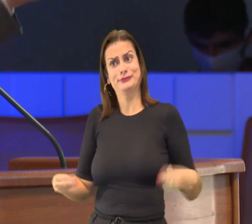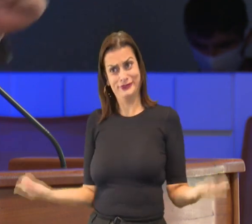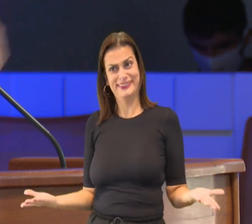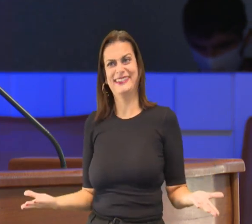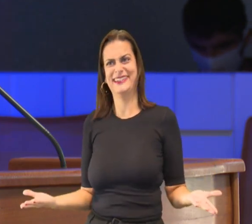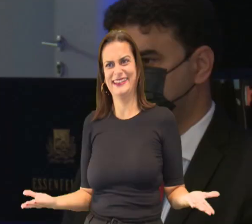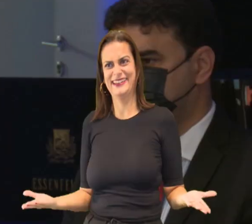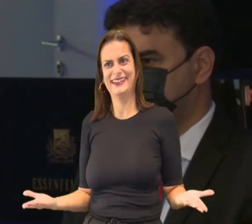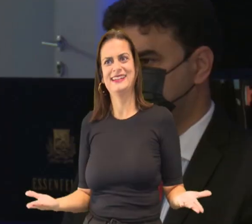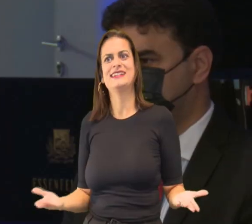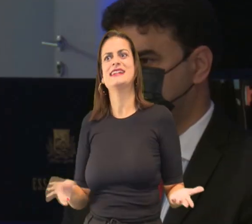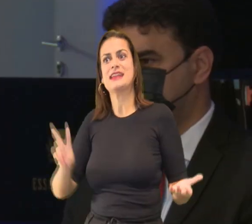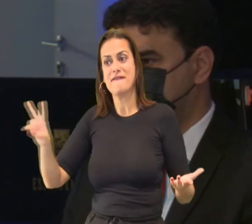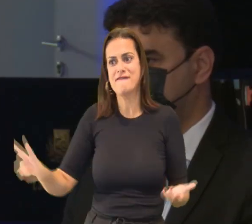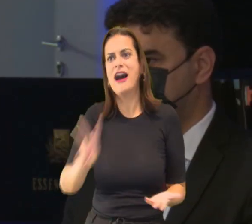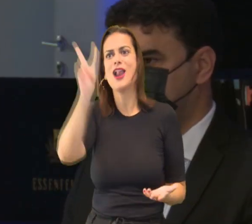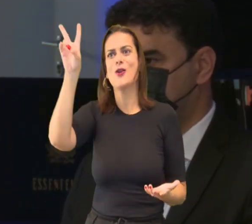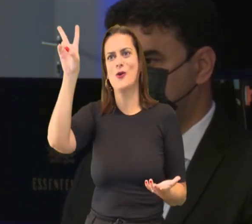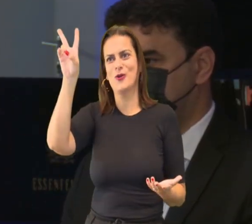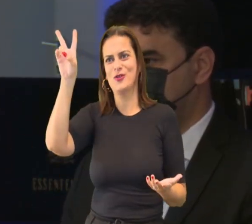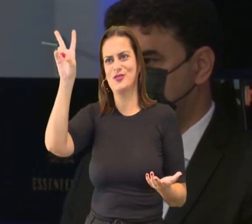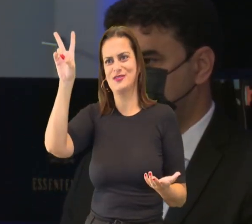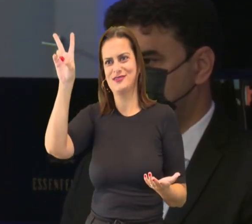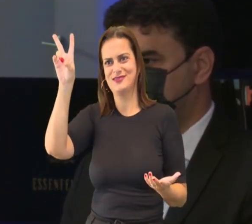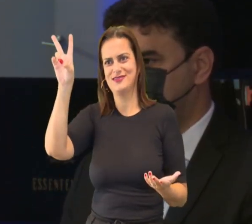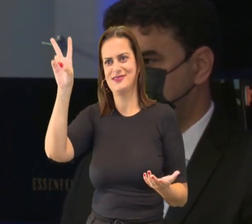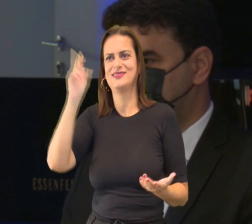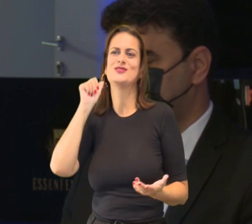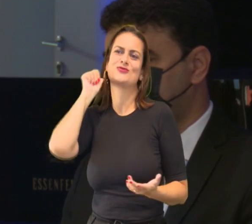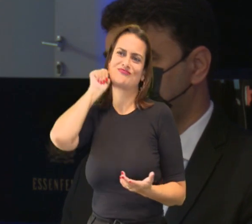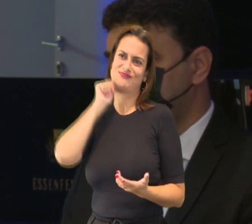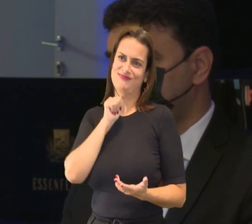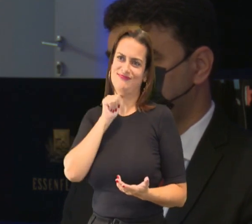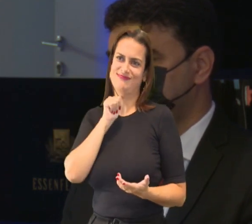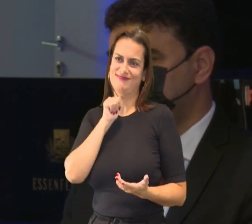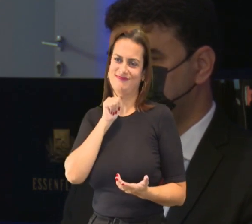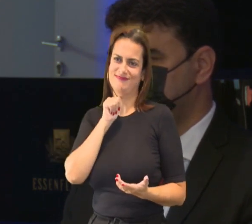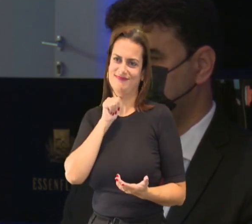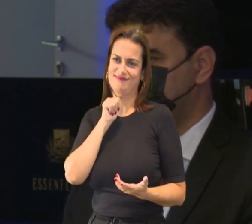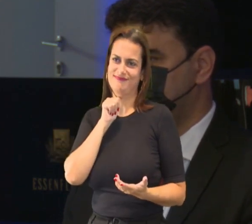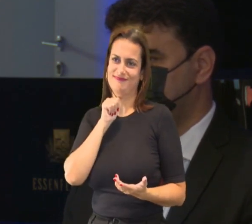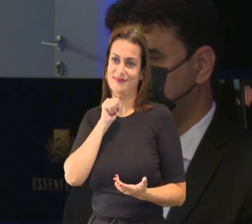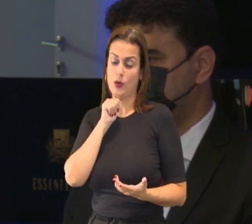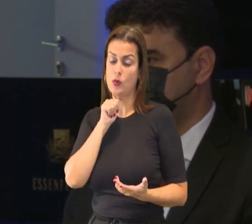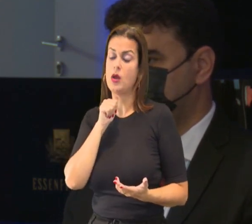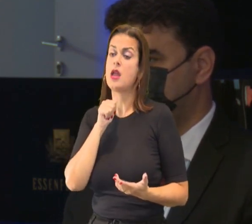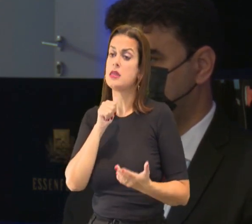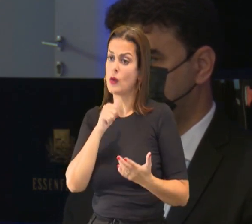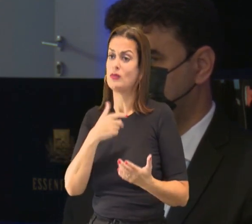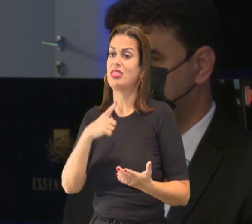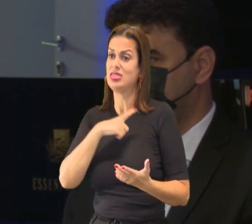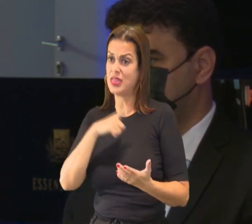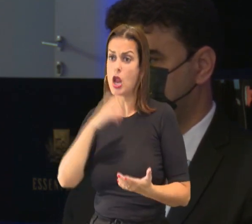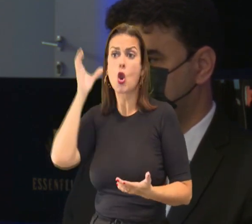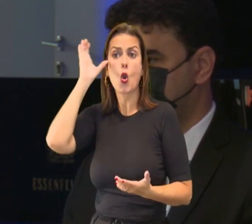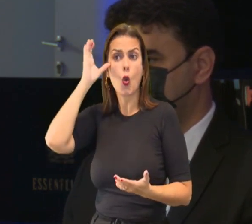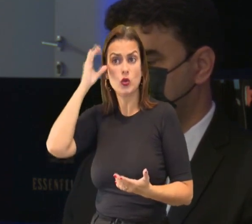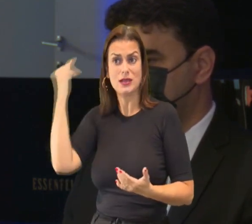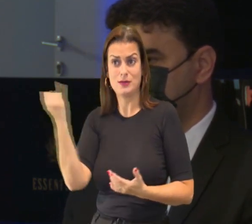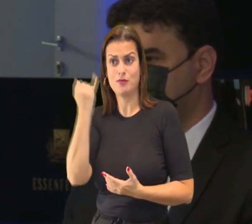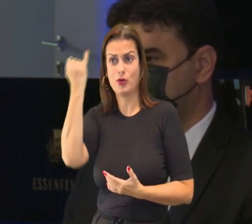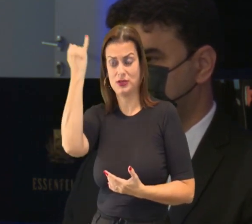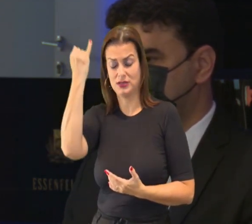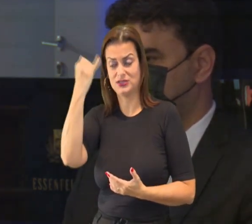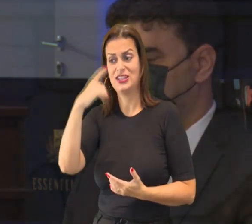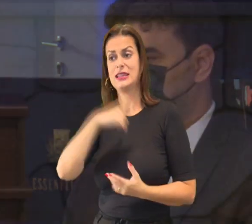o valor do seu sacrifício. É muito interessante alguns princípios contidos aqui. Eu digo para o irmão, teríamos